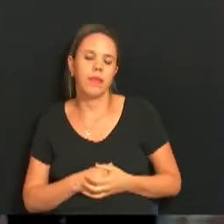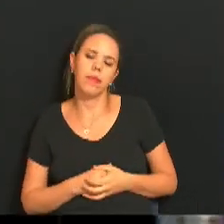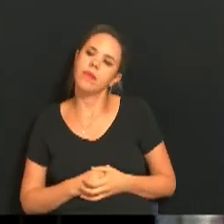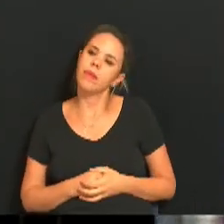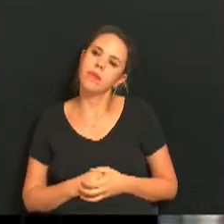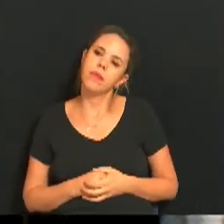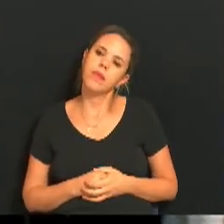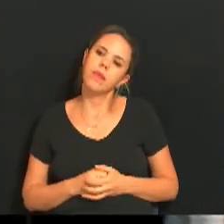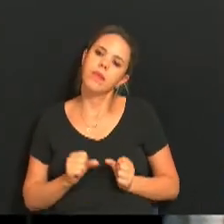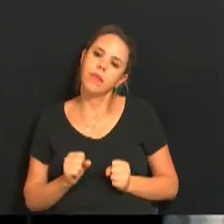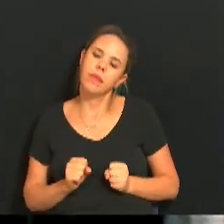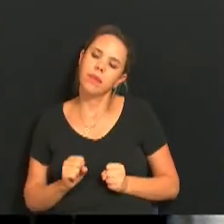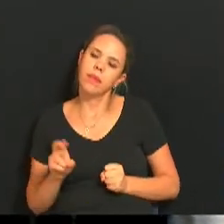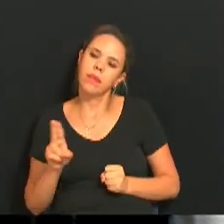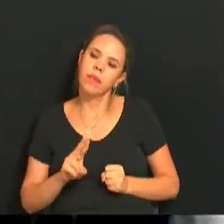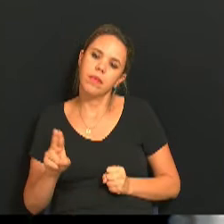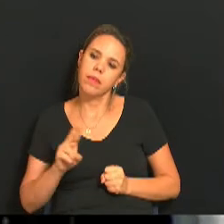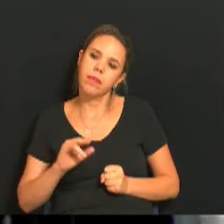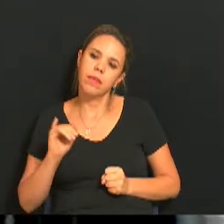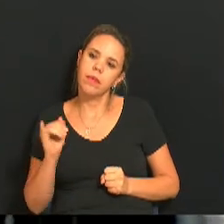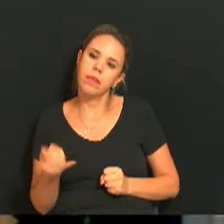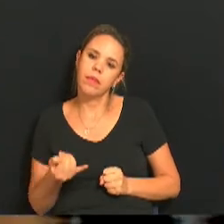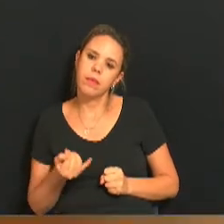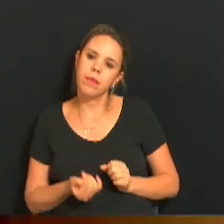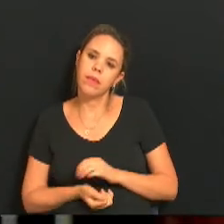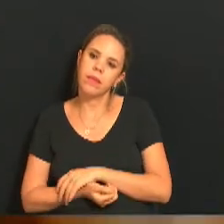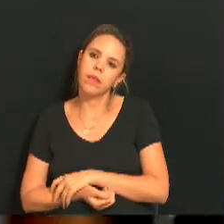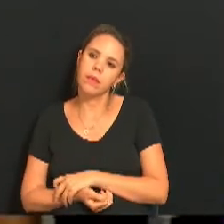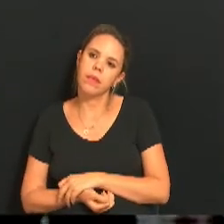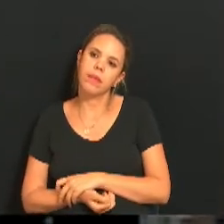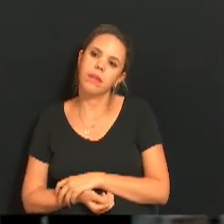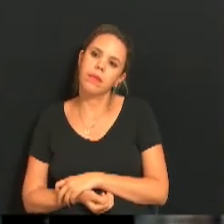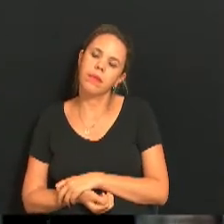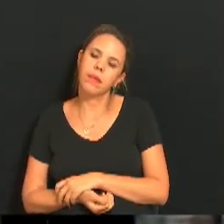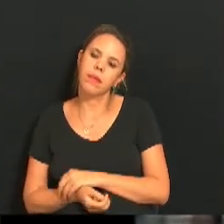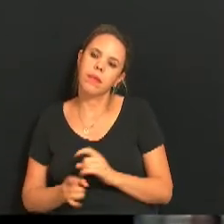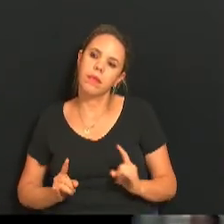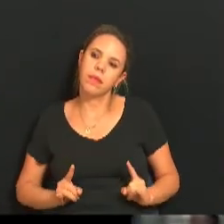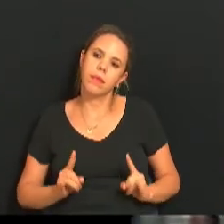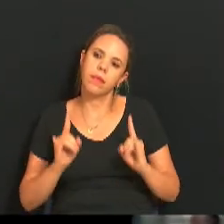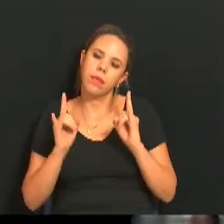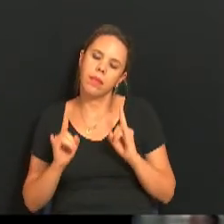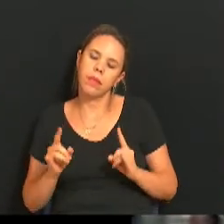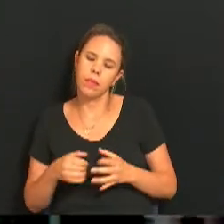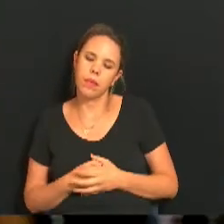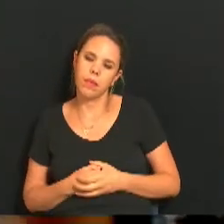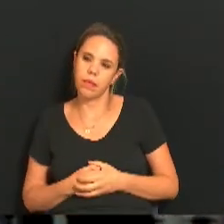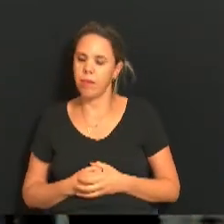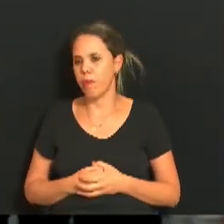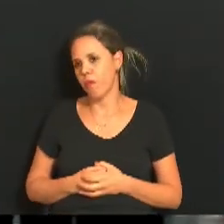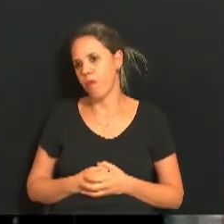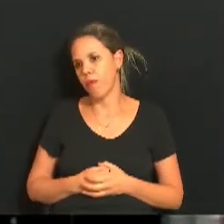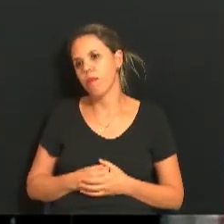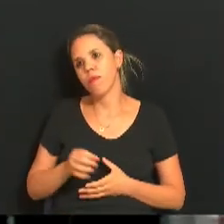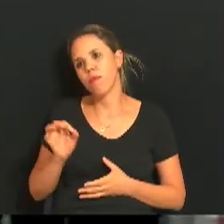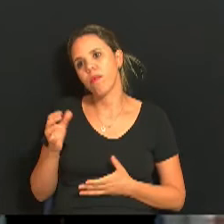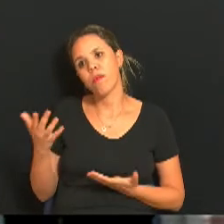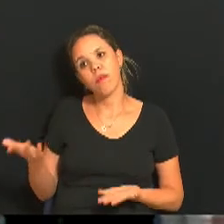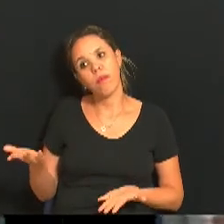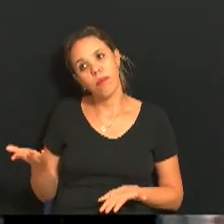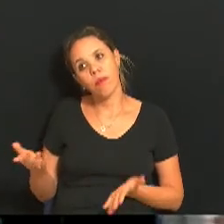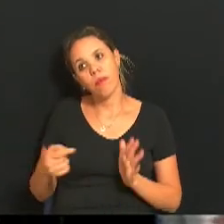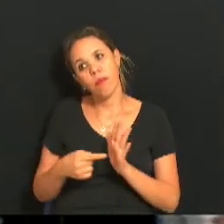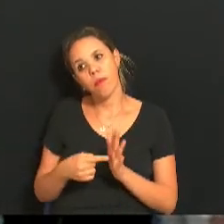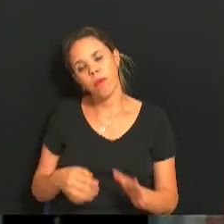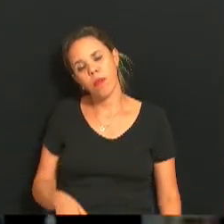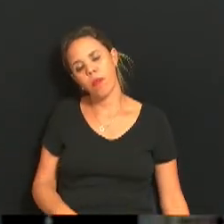os usos que poderíamos dar ir ah ah os prédios a luz do plano diretor a certo e é isso que a gente vai